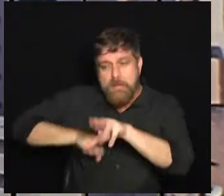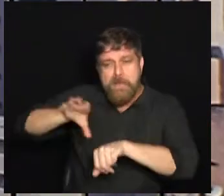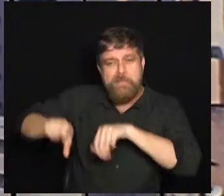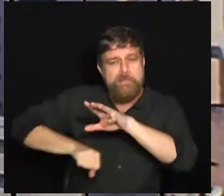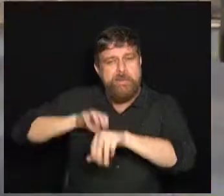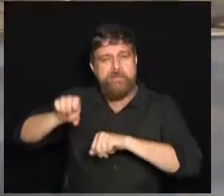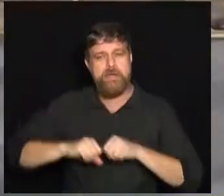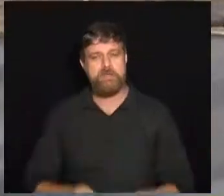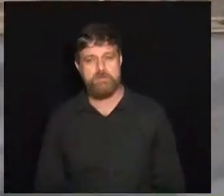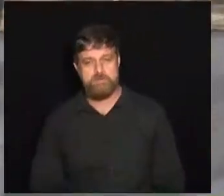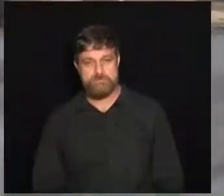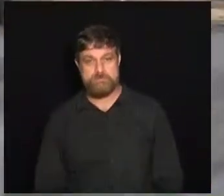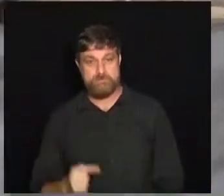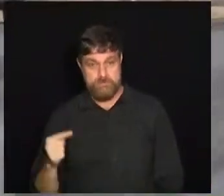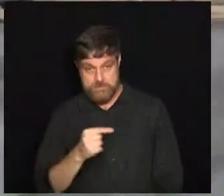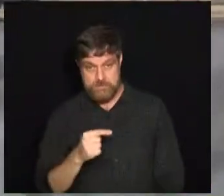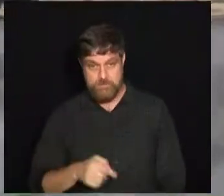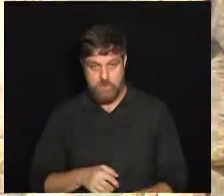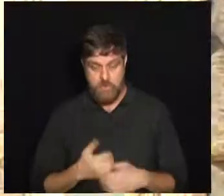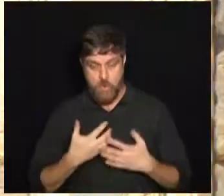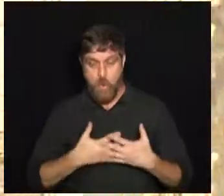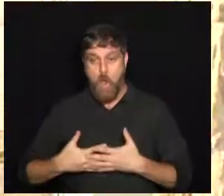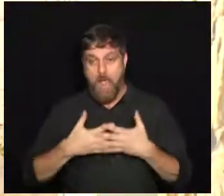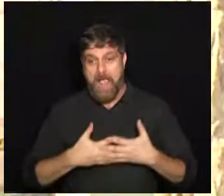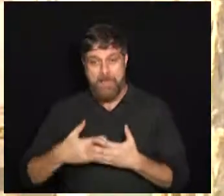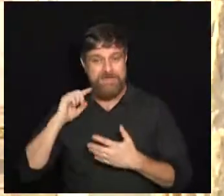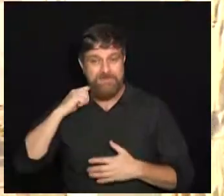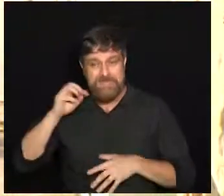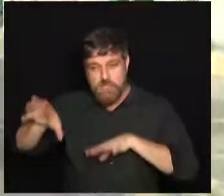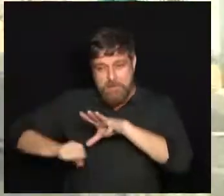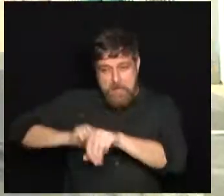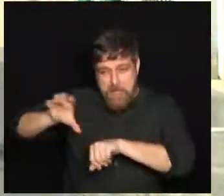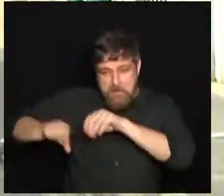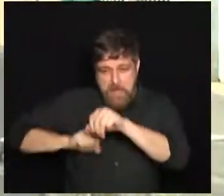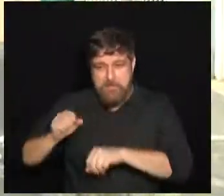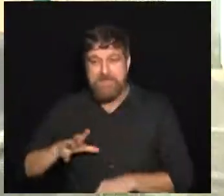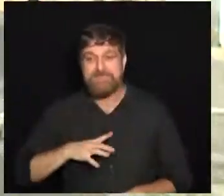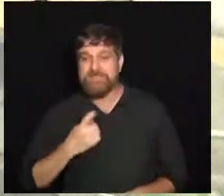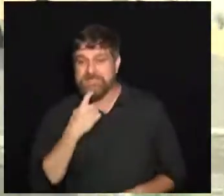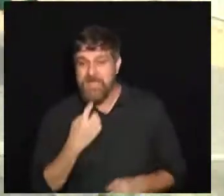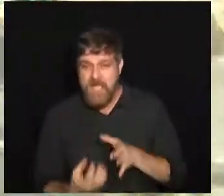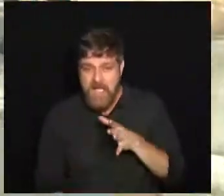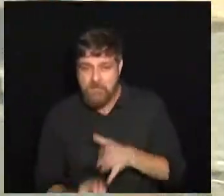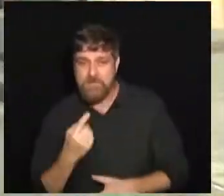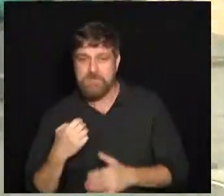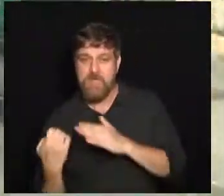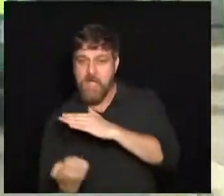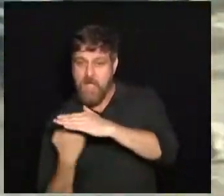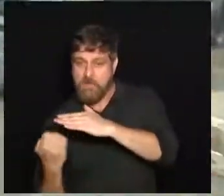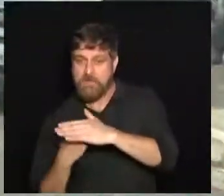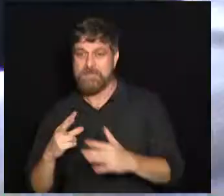cidade. O recolhimento de lixo na cidade de Campinas é realizado por uma empresa particular.